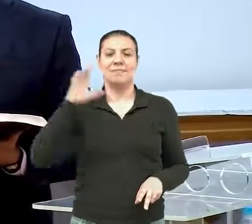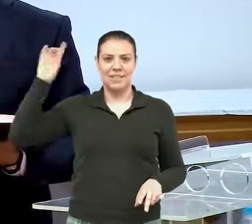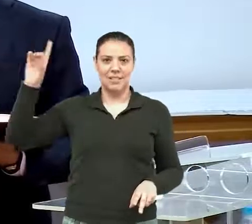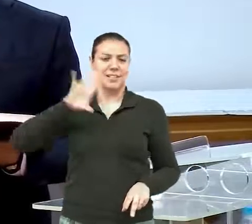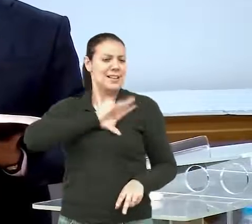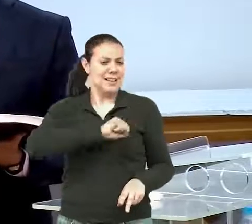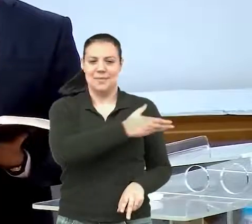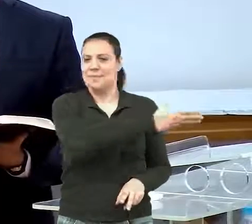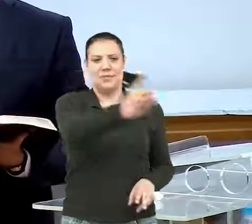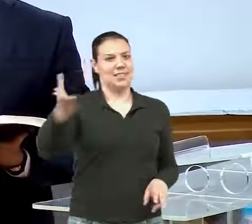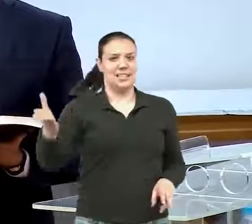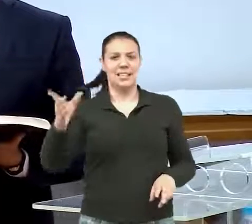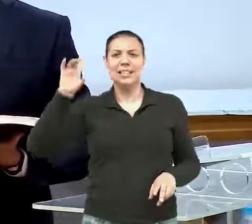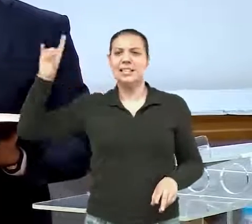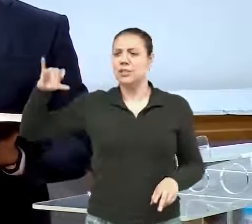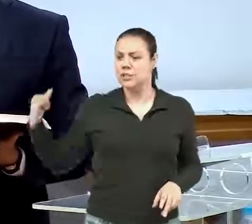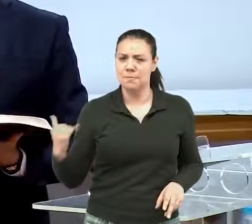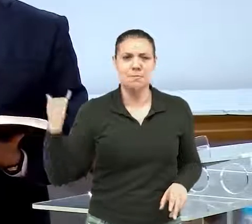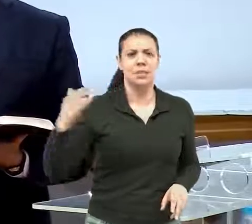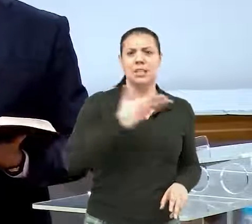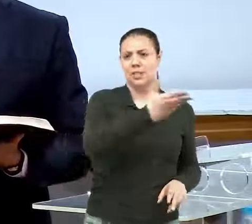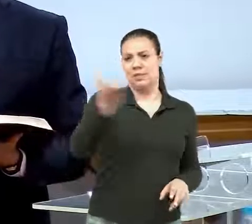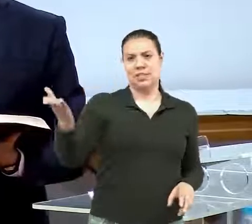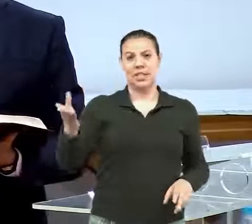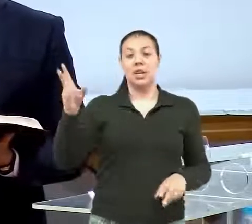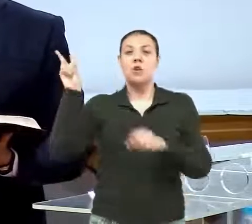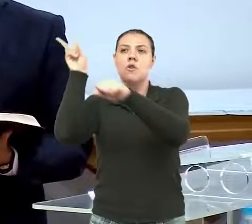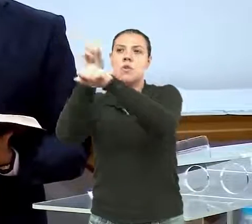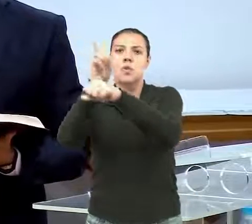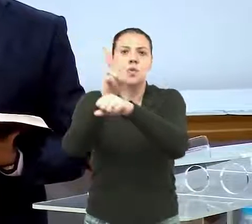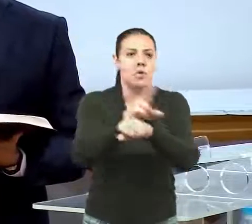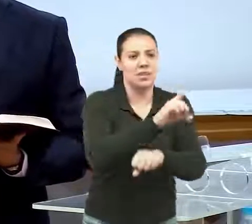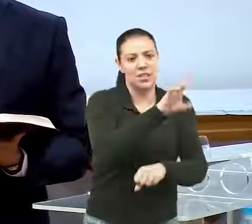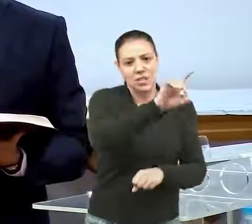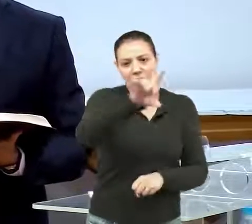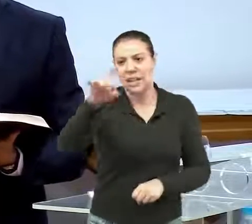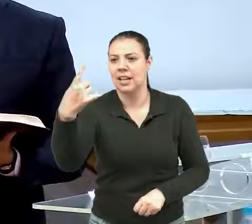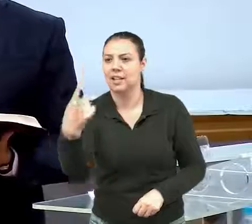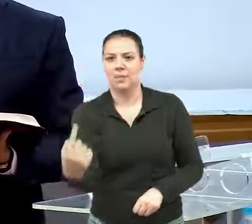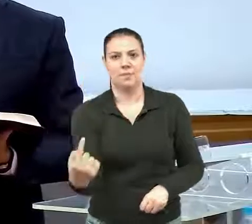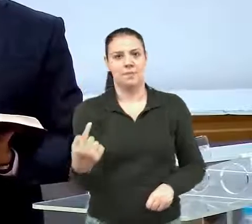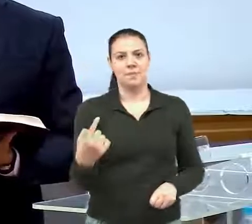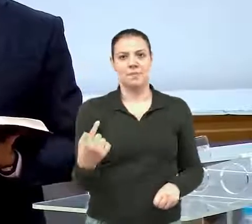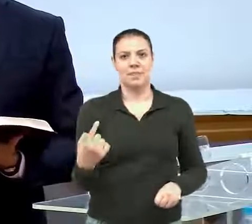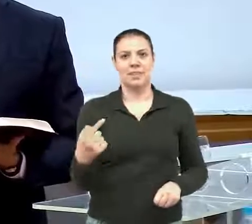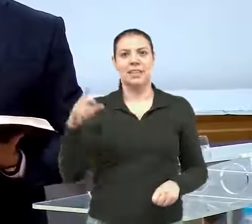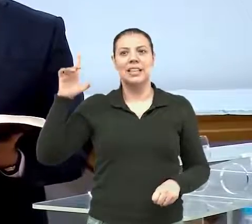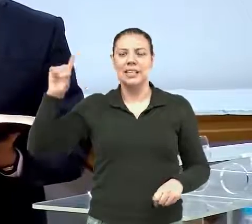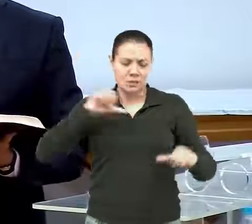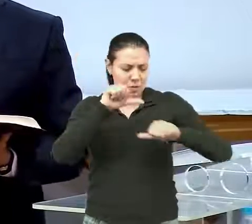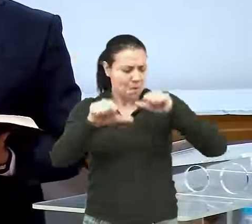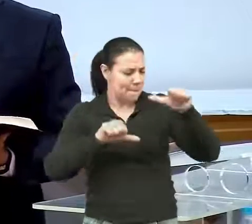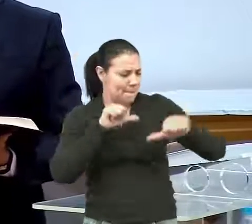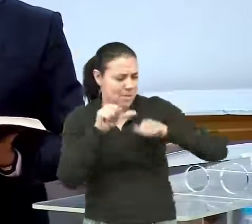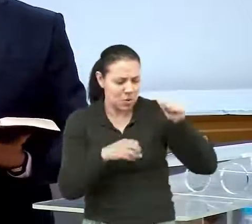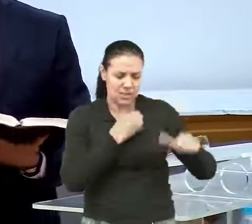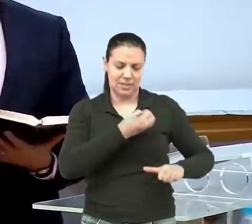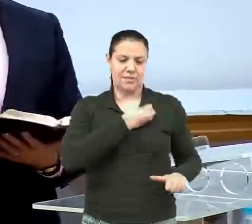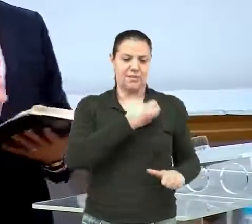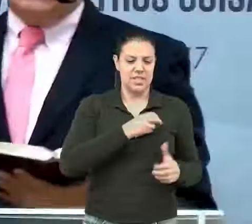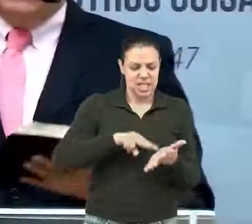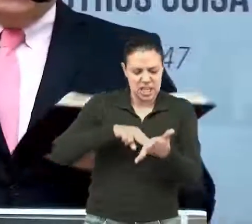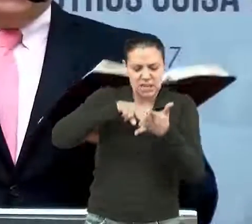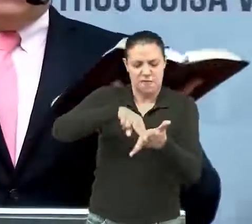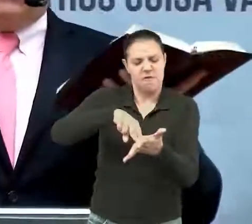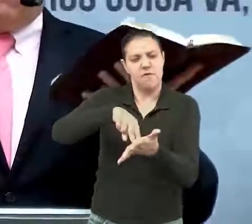você, Deus se importa com você, Deus cuida de você, Deus guarda você, Deus restaura você, Deus